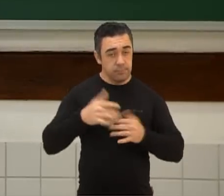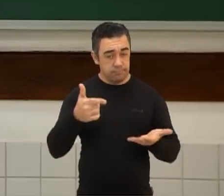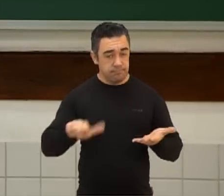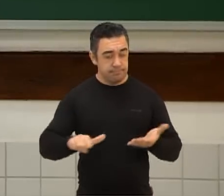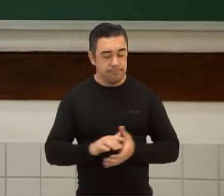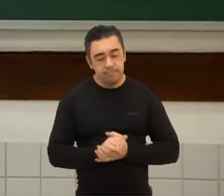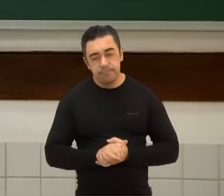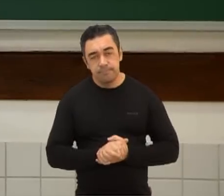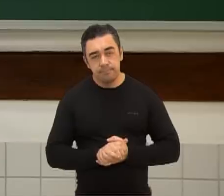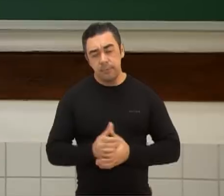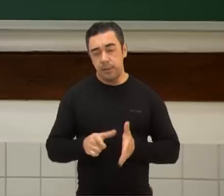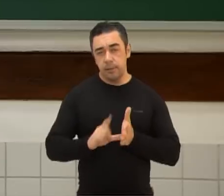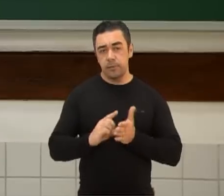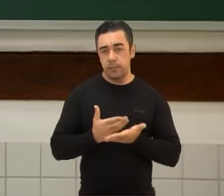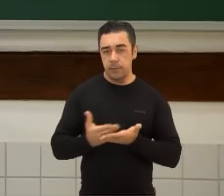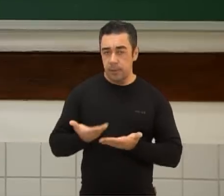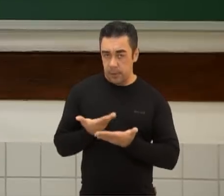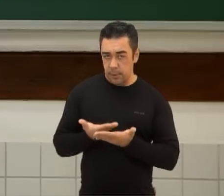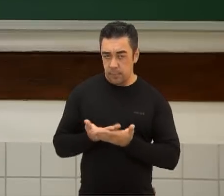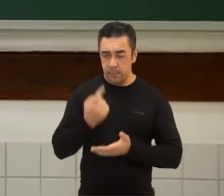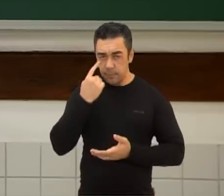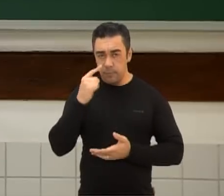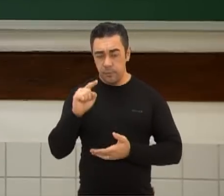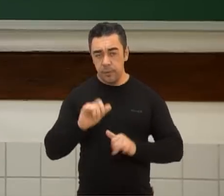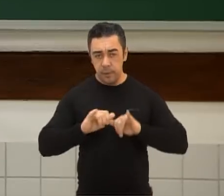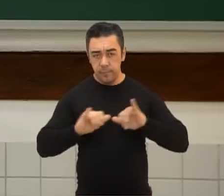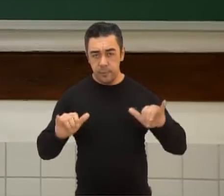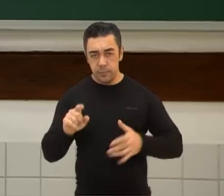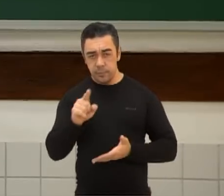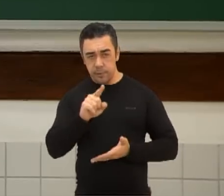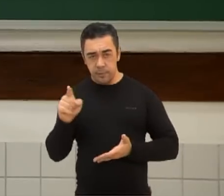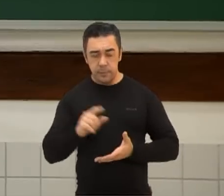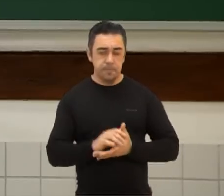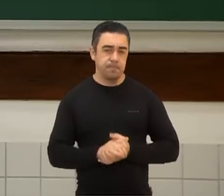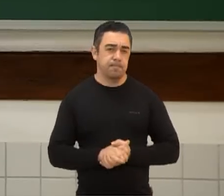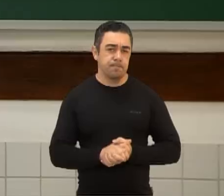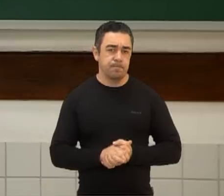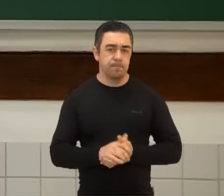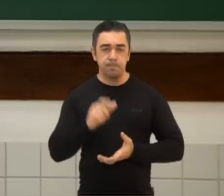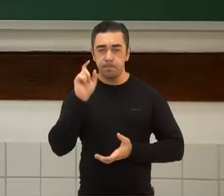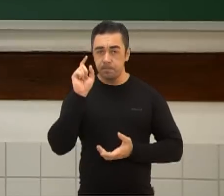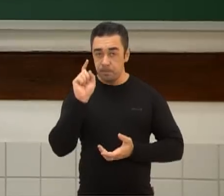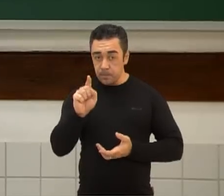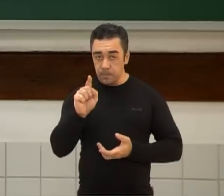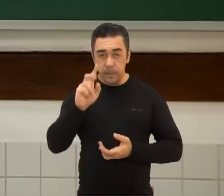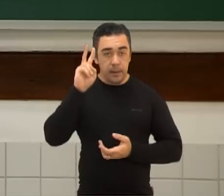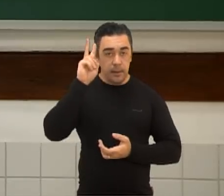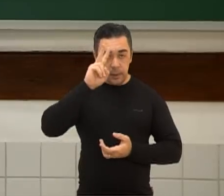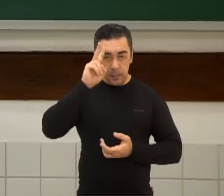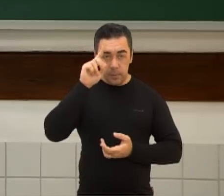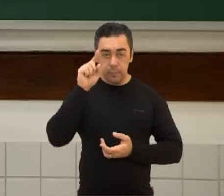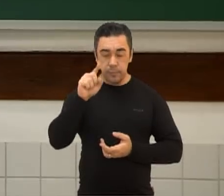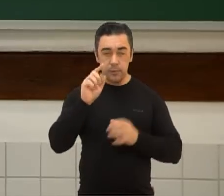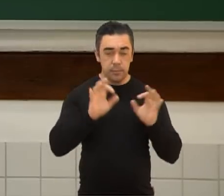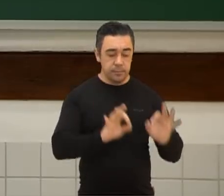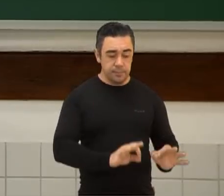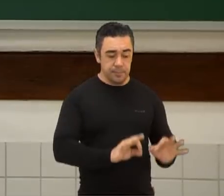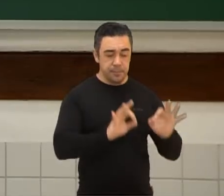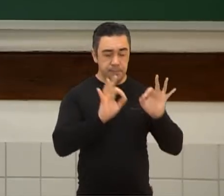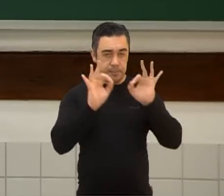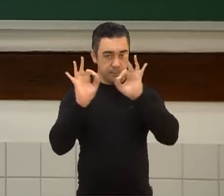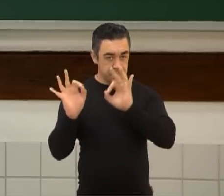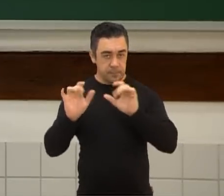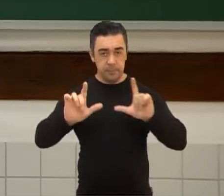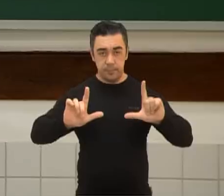Antes de iniciarmos a nossa aula, vamos para os nossos recadinhos. Lembre-se, você que está assistindo a aula pela